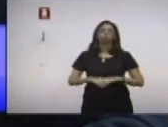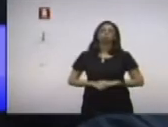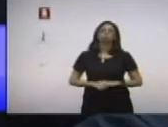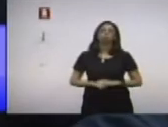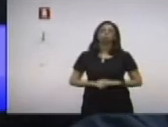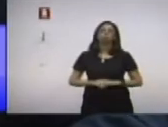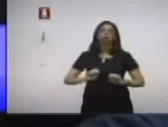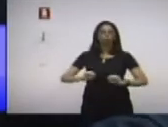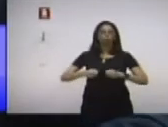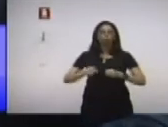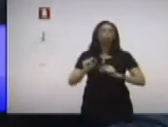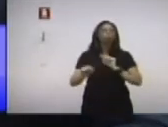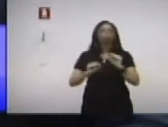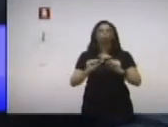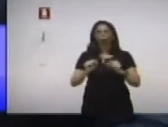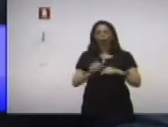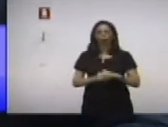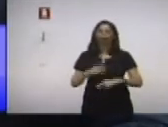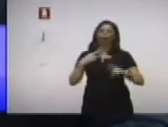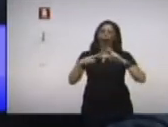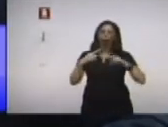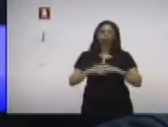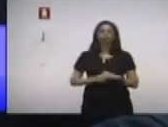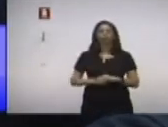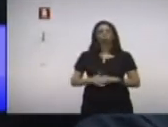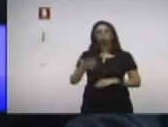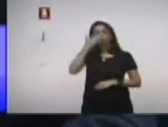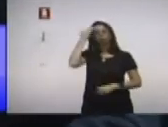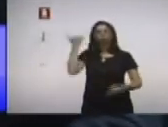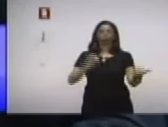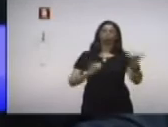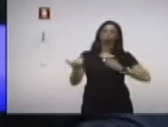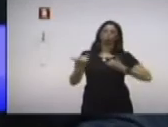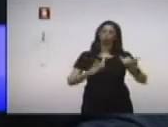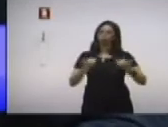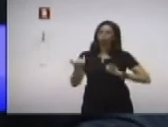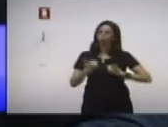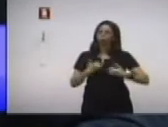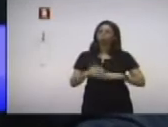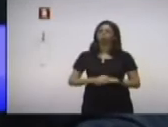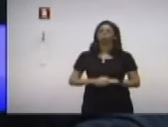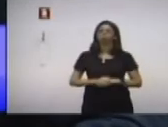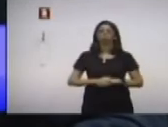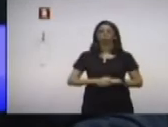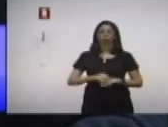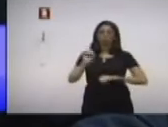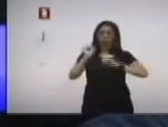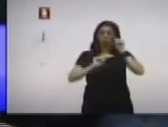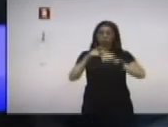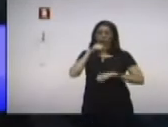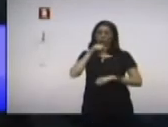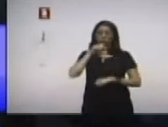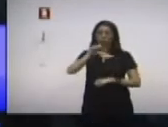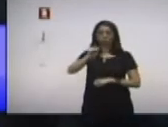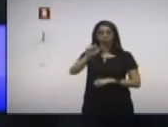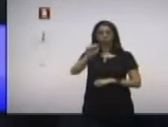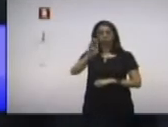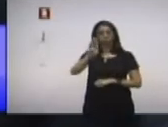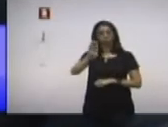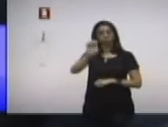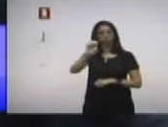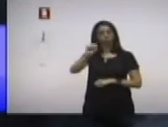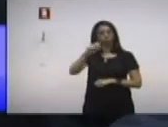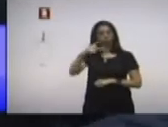de todas as críticas a gente tem em relação a Sabesp não só o trabalho desenvolvido em Paulínia mas como o trabalho